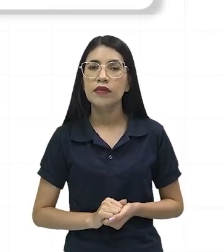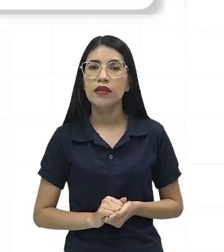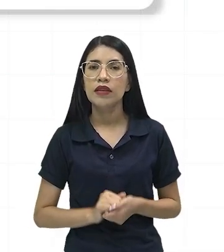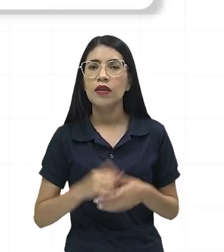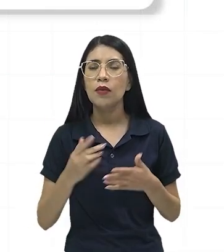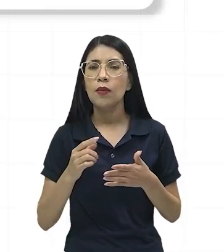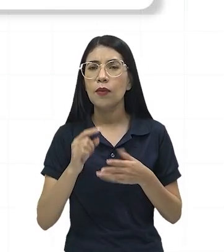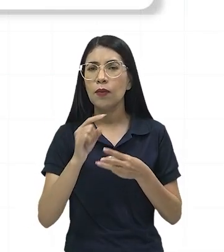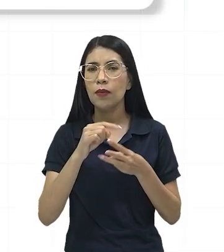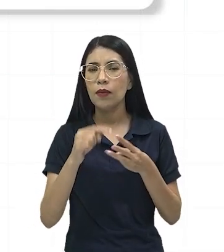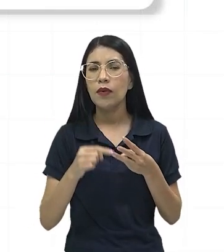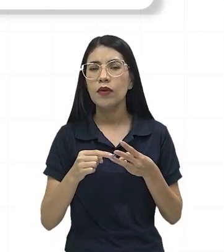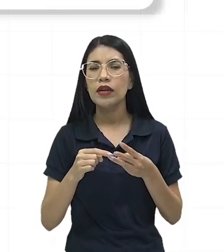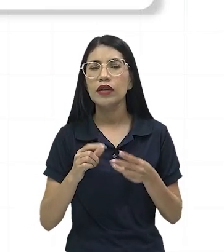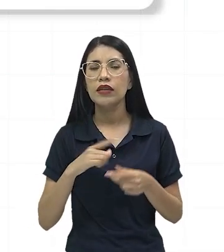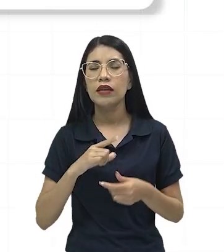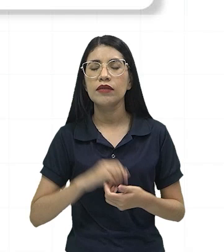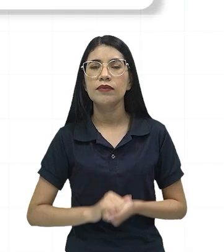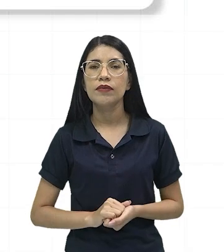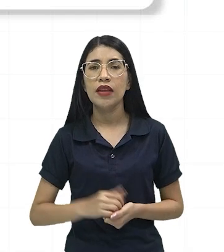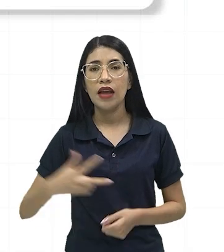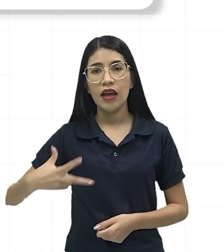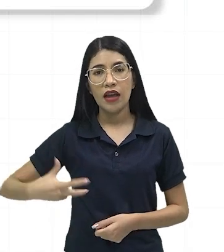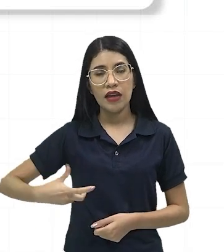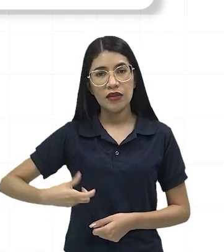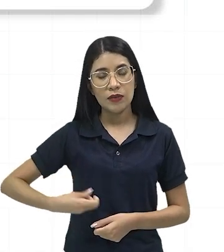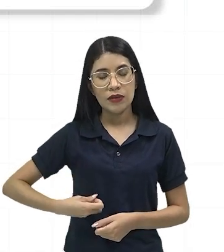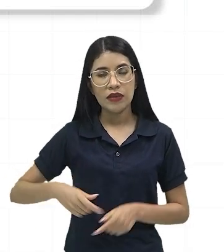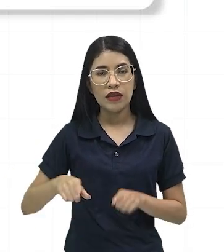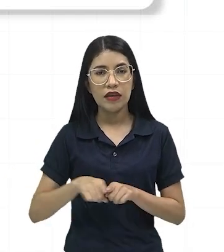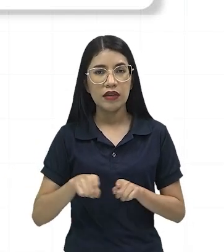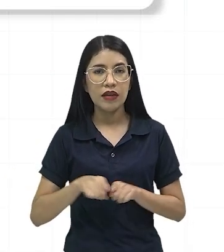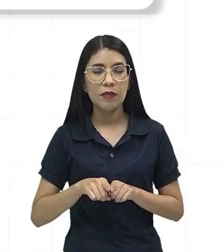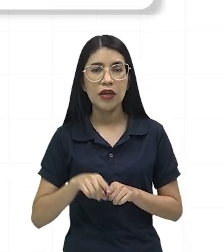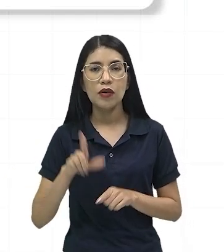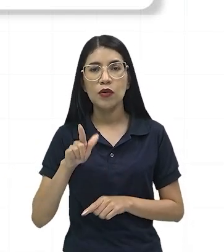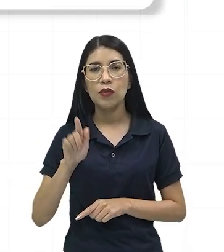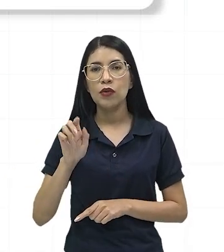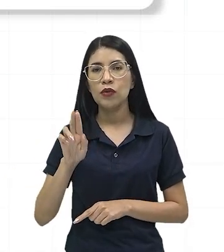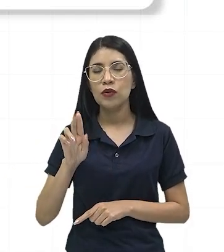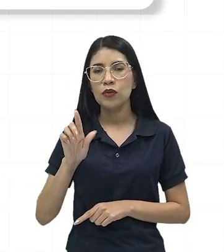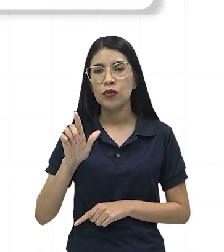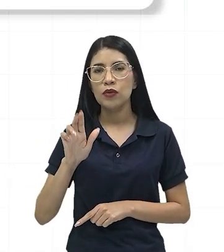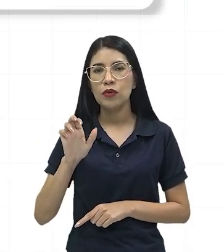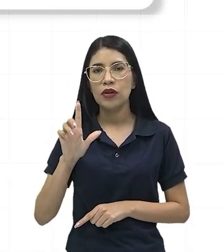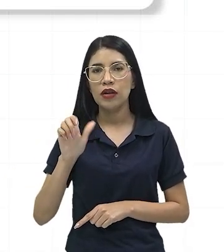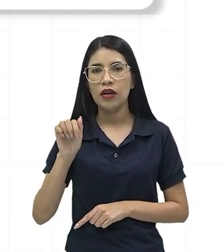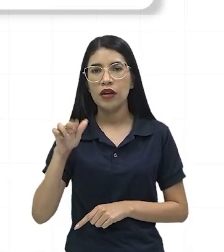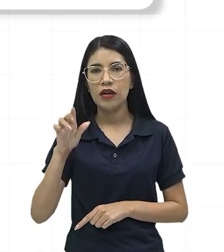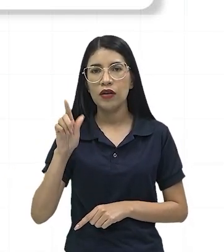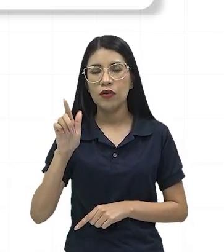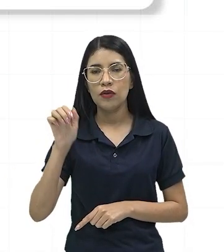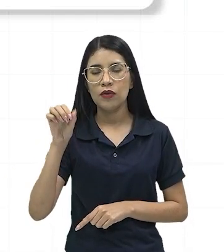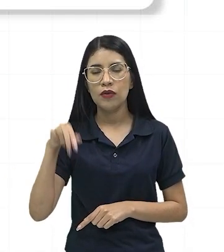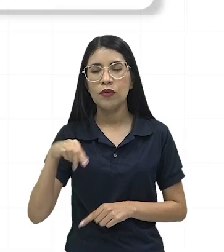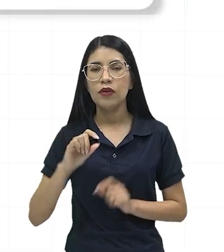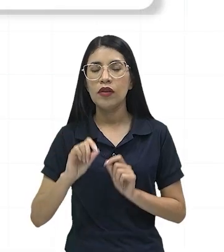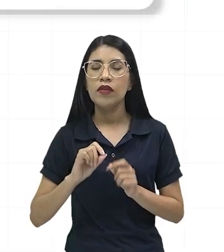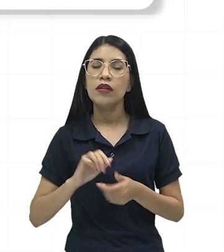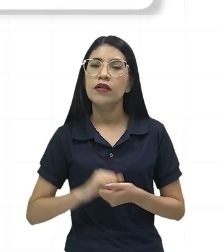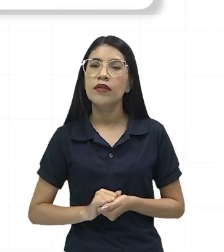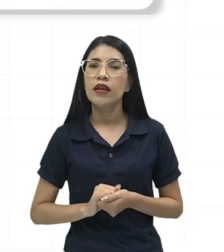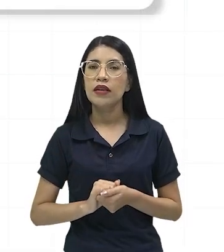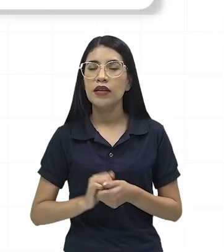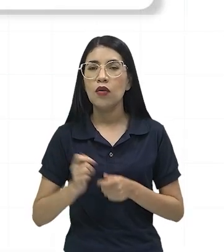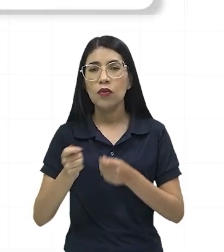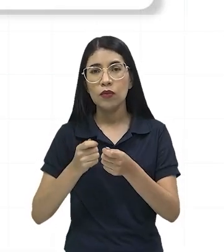aí, quais são esses hormônios? A insulina e o glucagon, que são os hormônios responsáveis